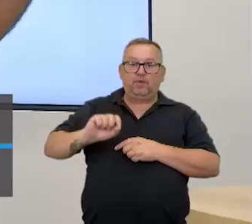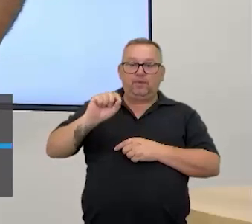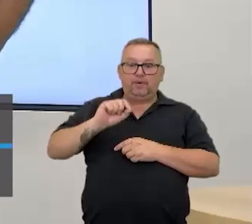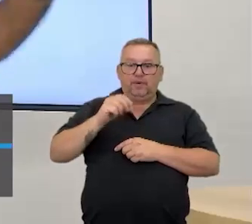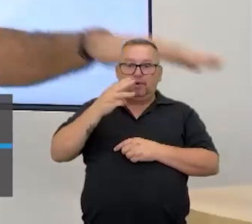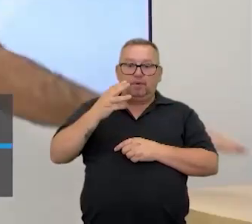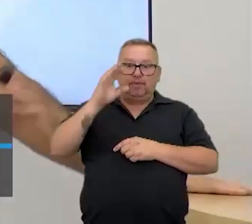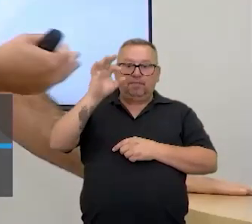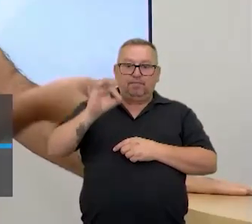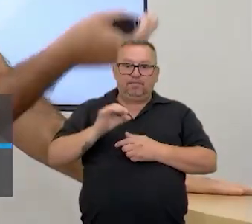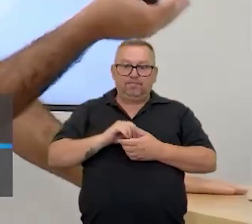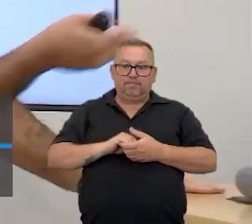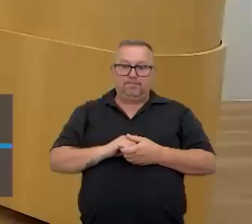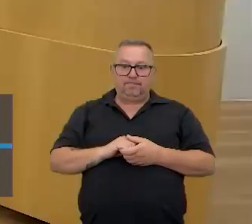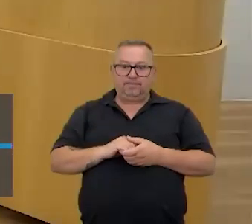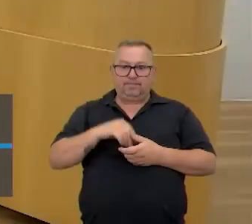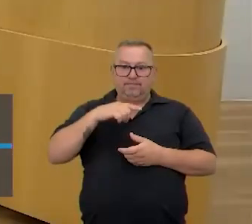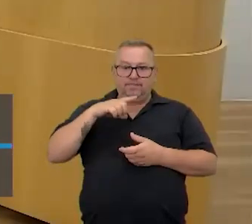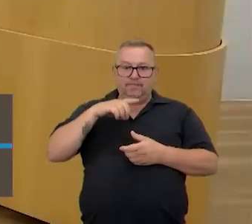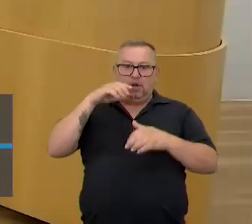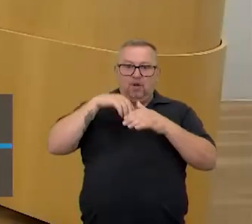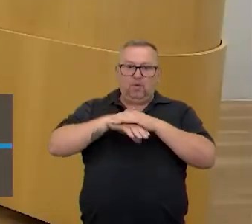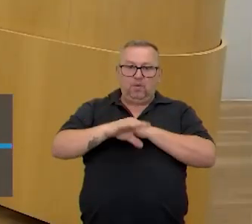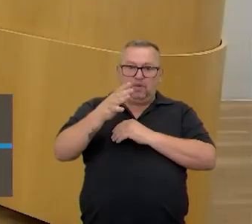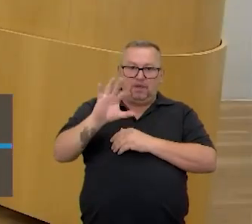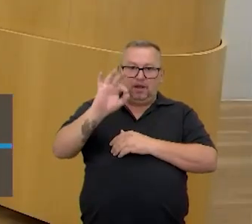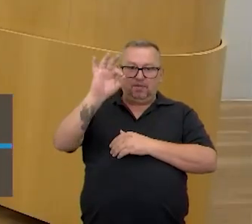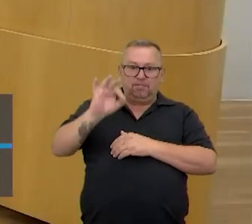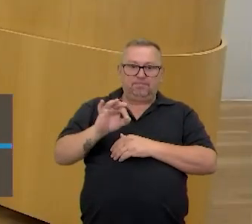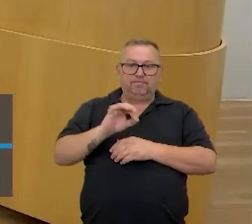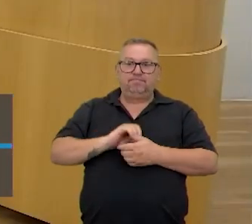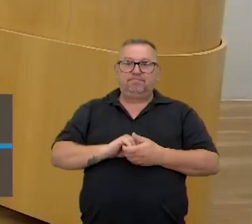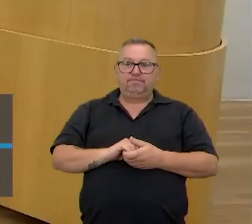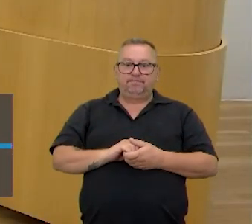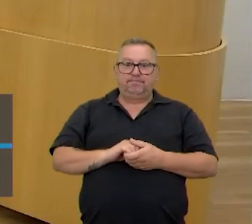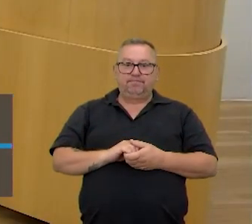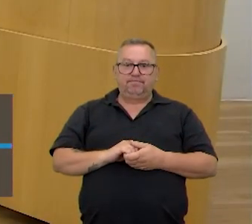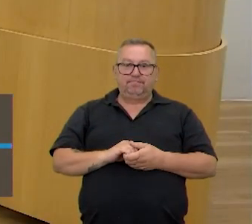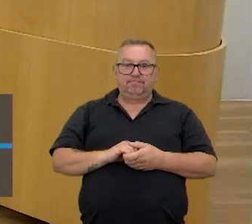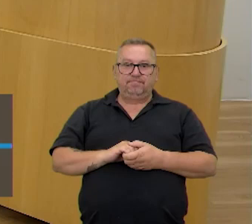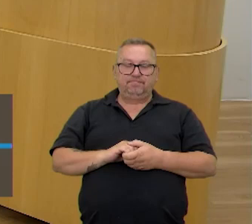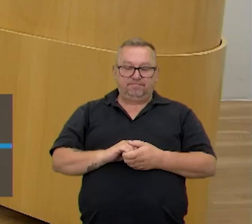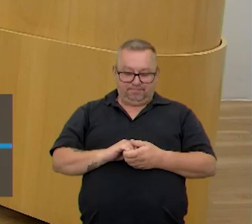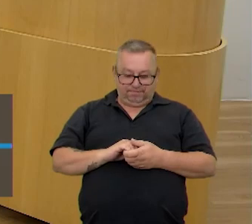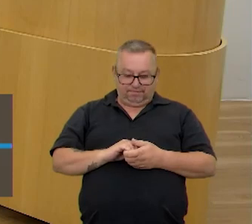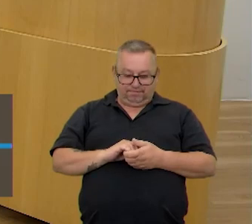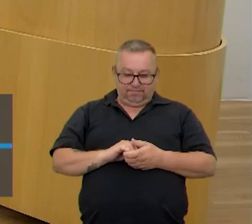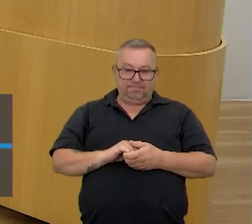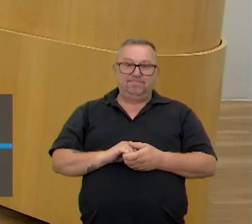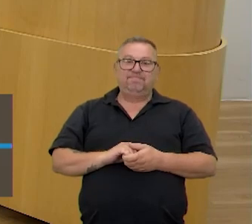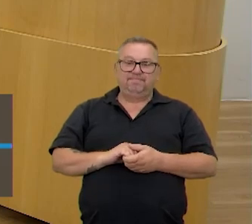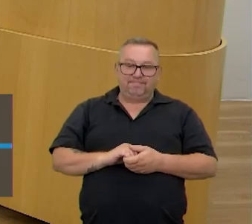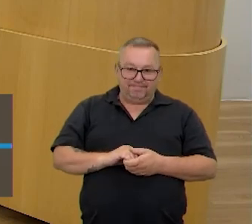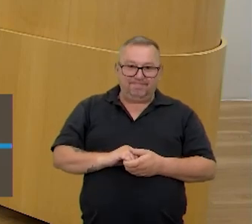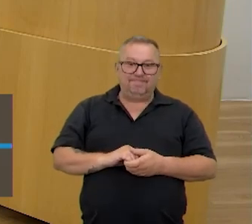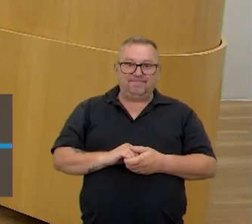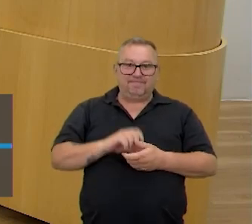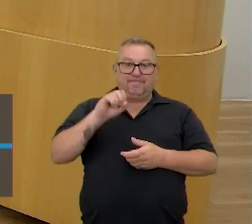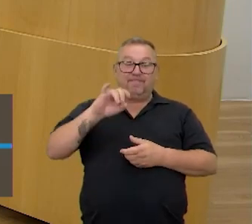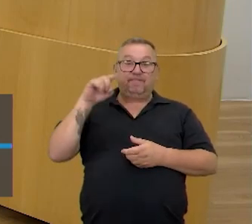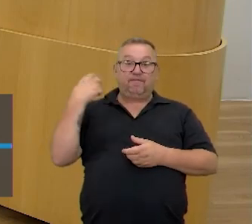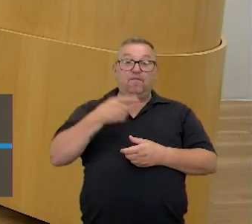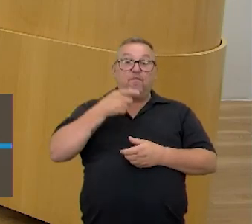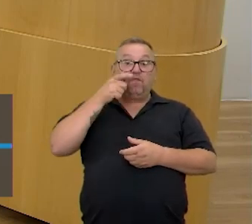em 3%. Você imaginou se a gente tivesse guardado uns 10%? Nossa, é verdade, né? E se a gente olhar para a